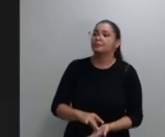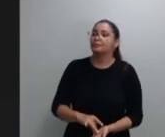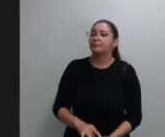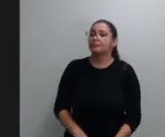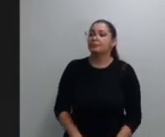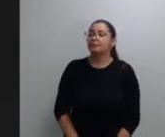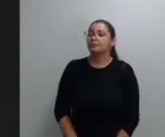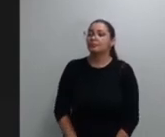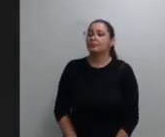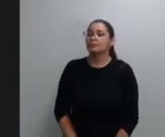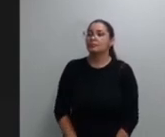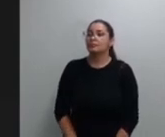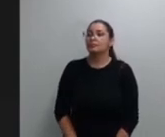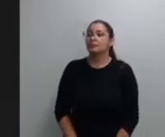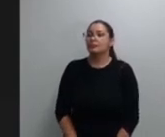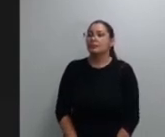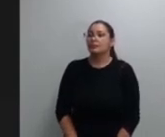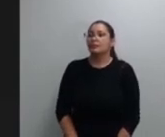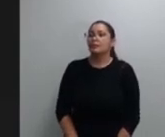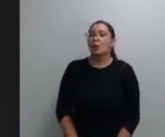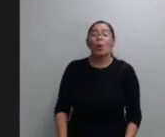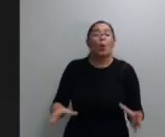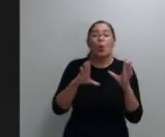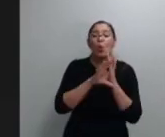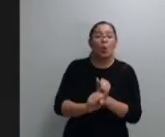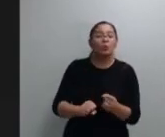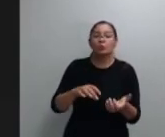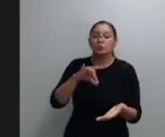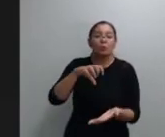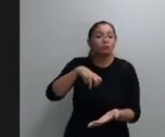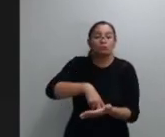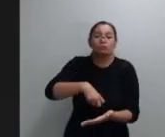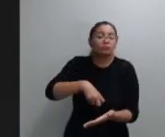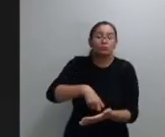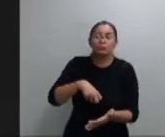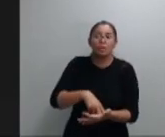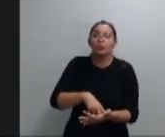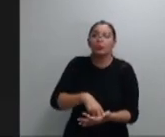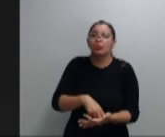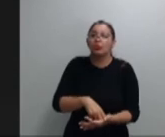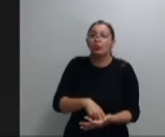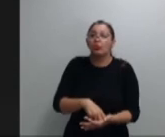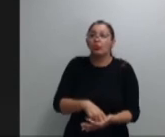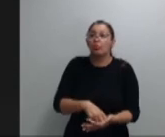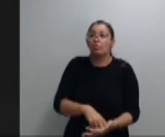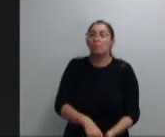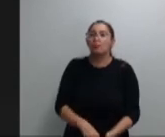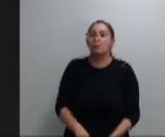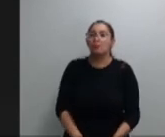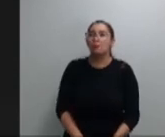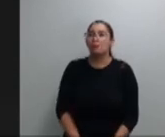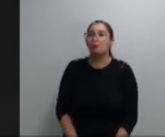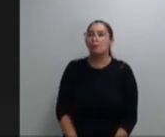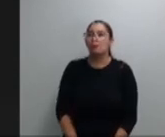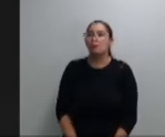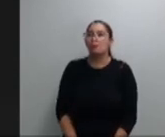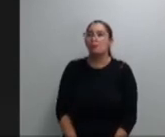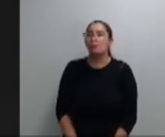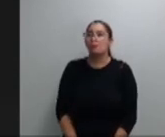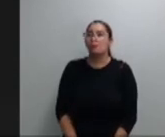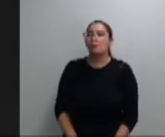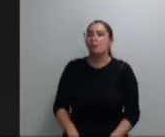também a redução da pena a redução da pena também é uma forma de de penal mas